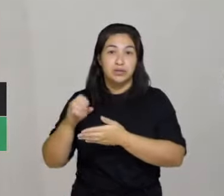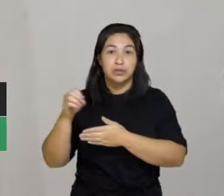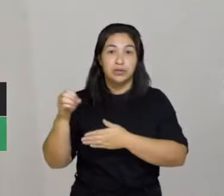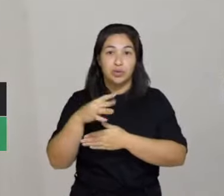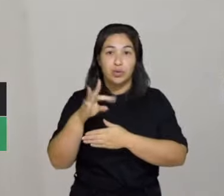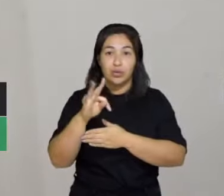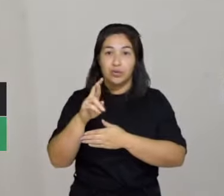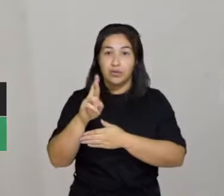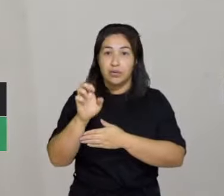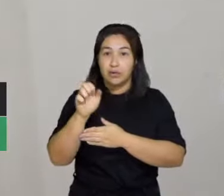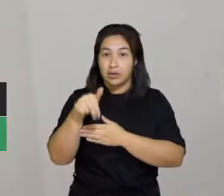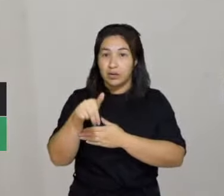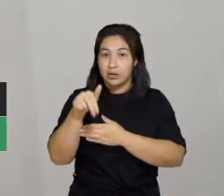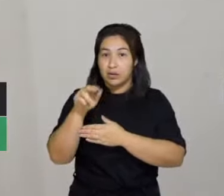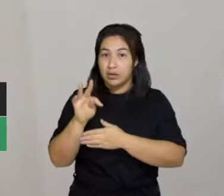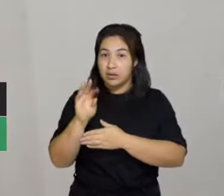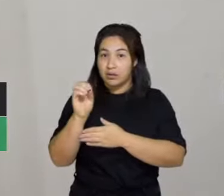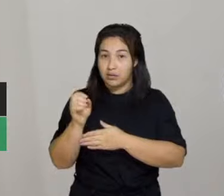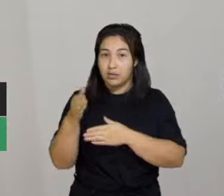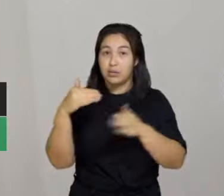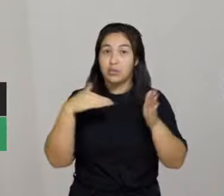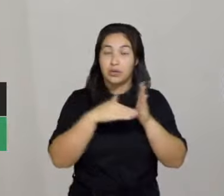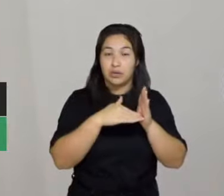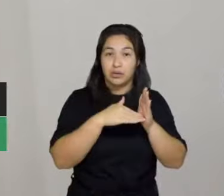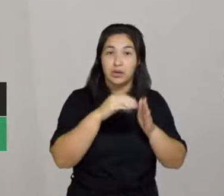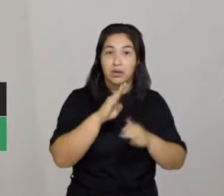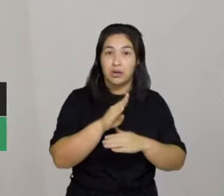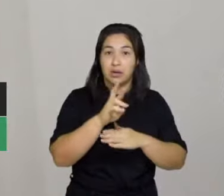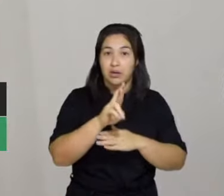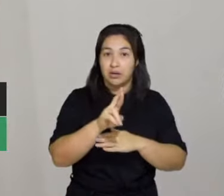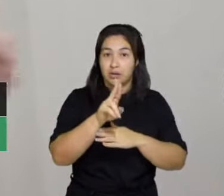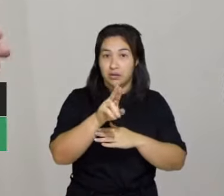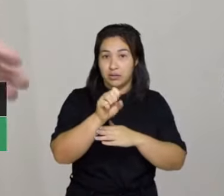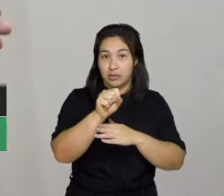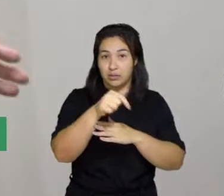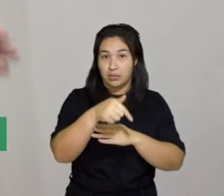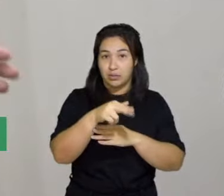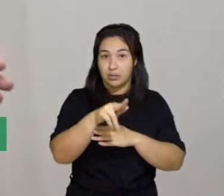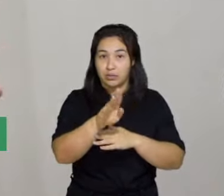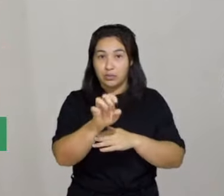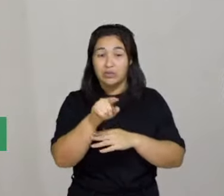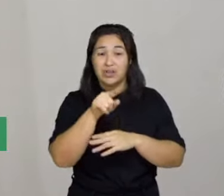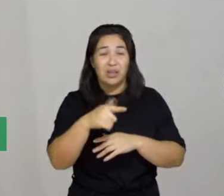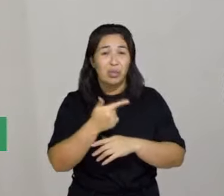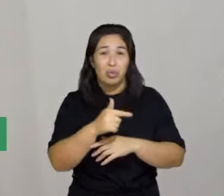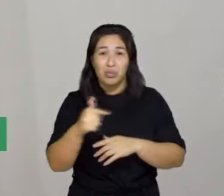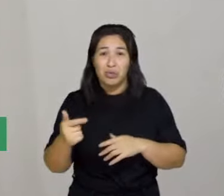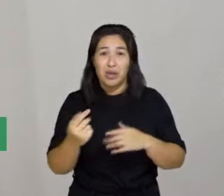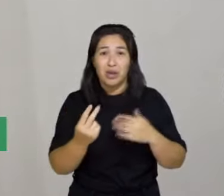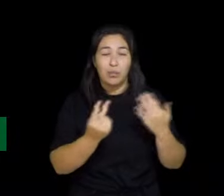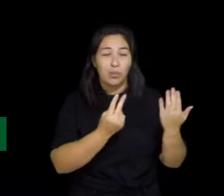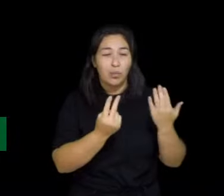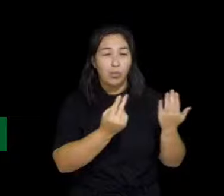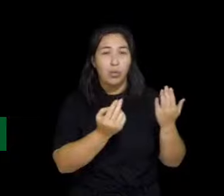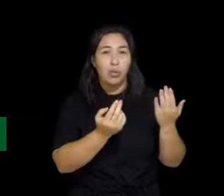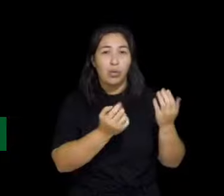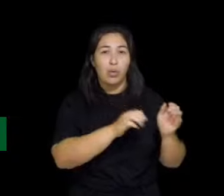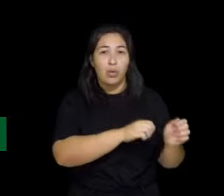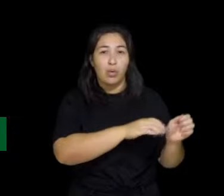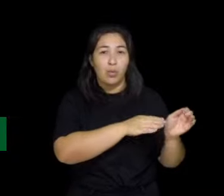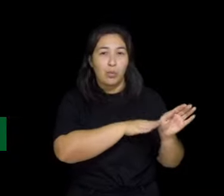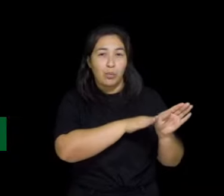rodovia muito transitada, uma rodovia que não tem acostamento, foi revitalizada recentemente, ela recebeu uma revitalização, a gente